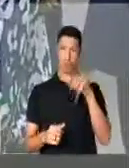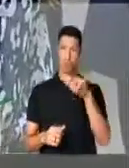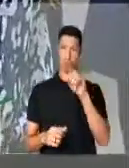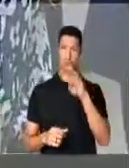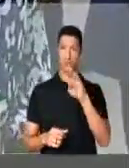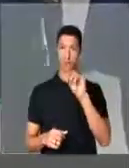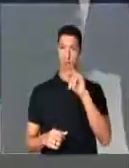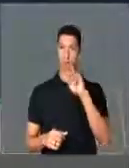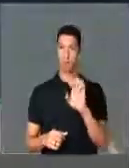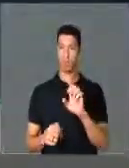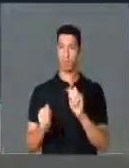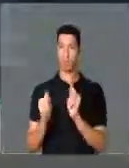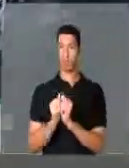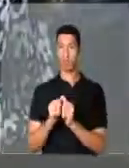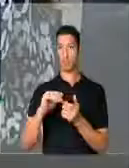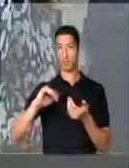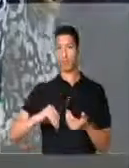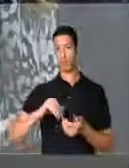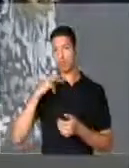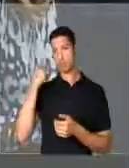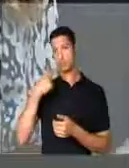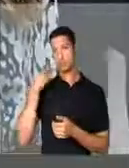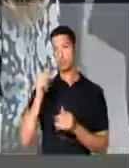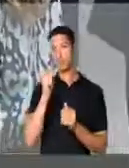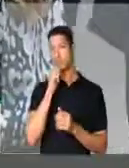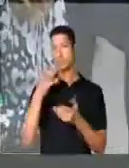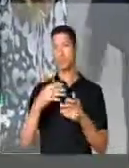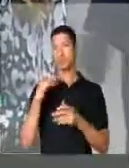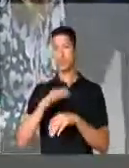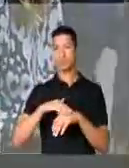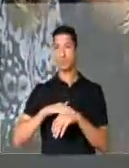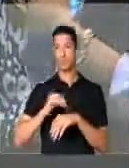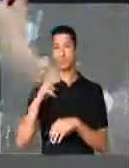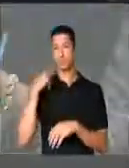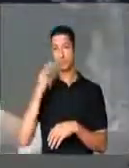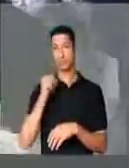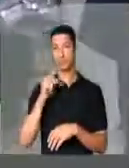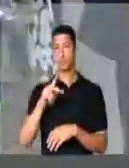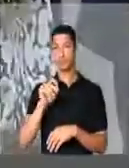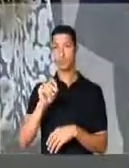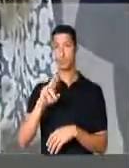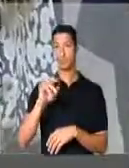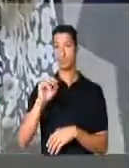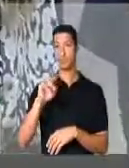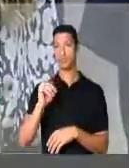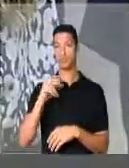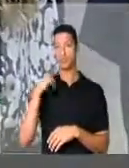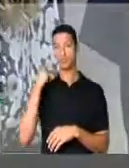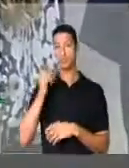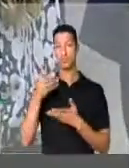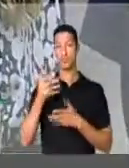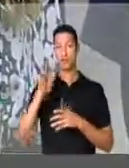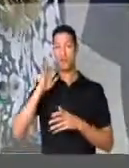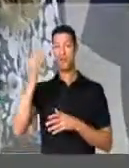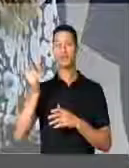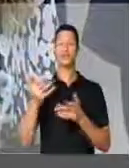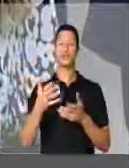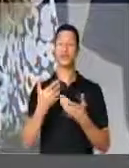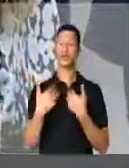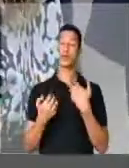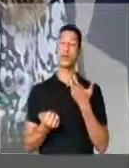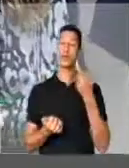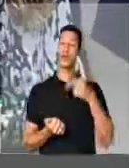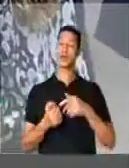Jobope, com a Câmara dos Vereadores, ainda hoje falei com o vereador Pororó. A população quer uma solução, então eu quero